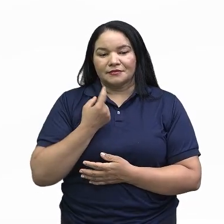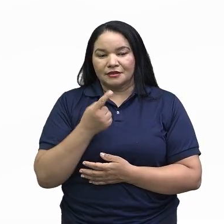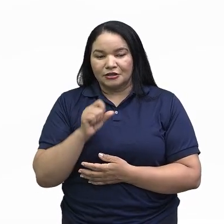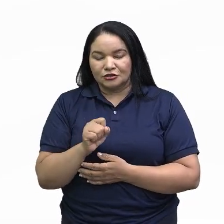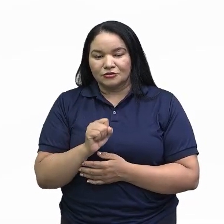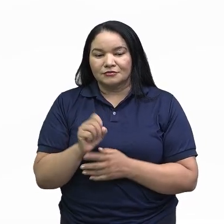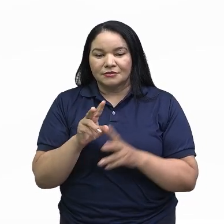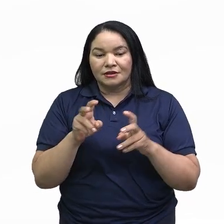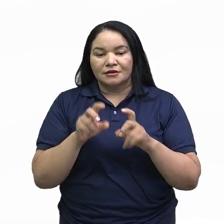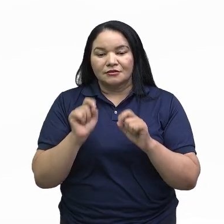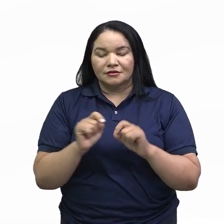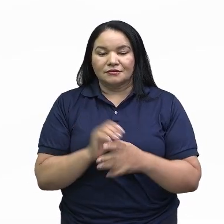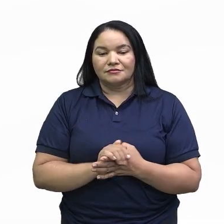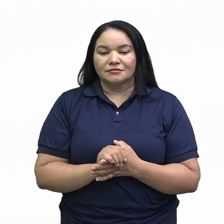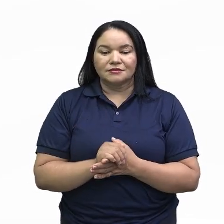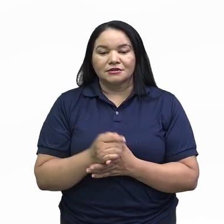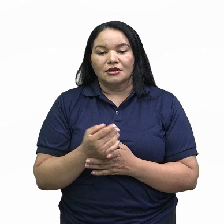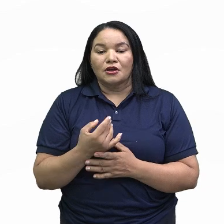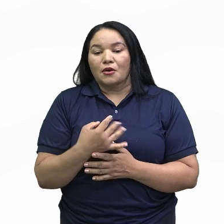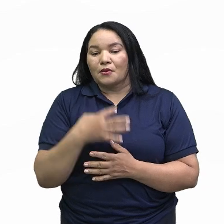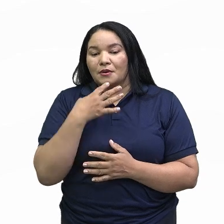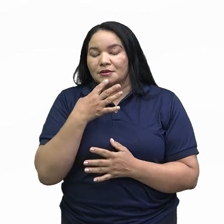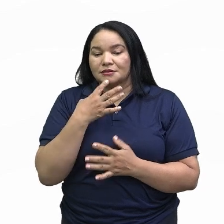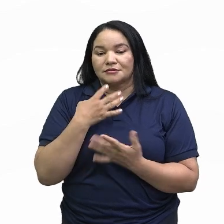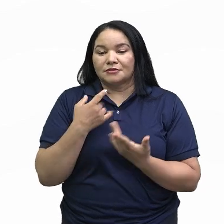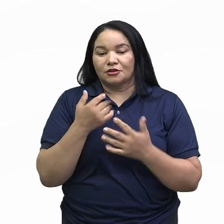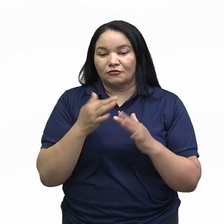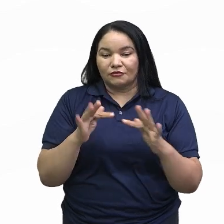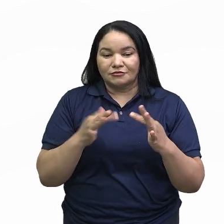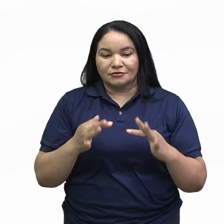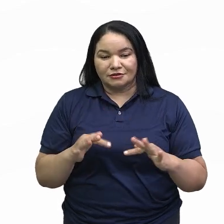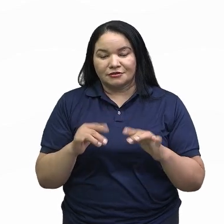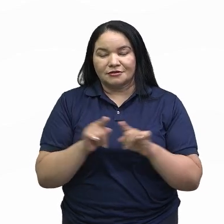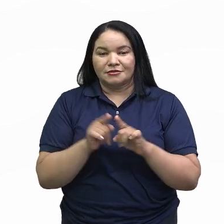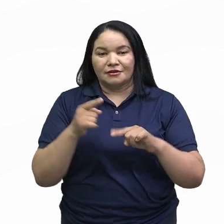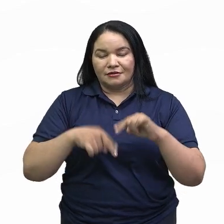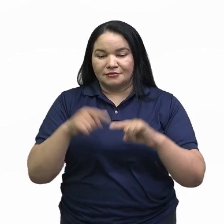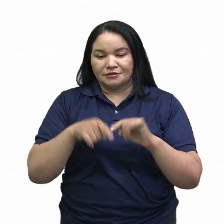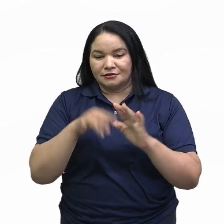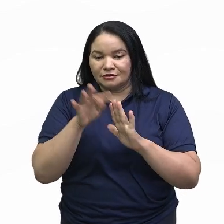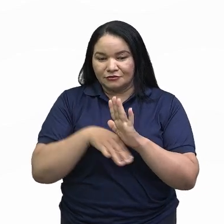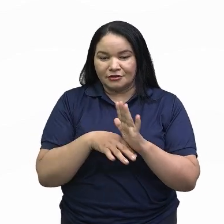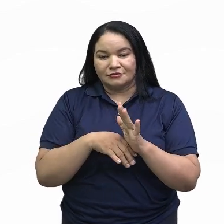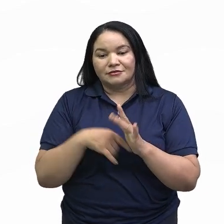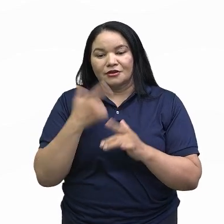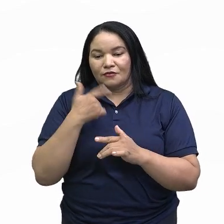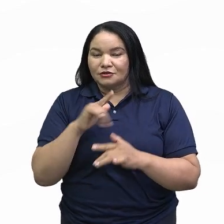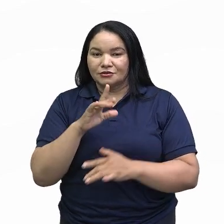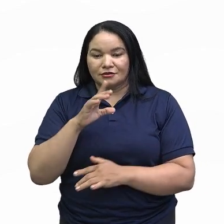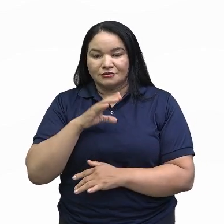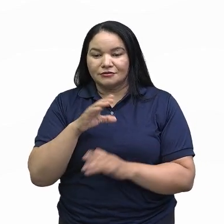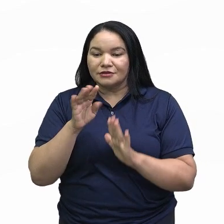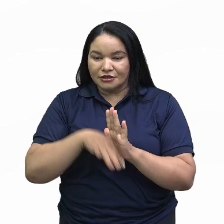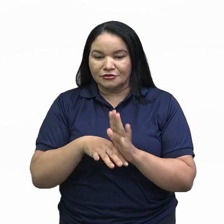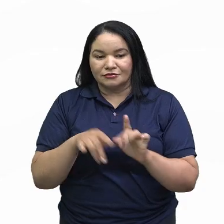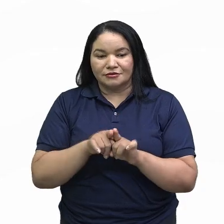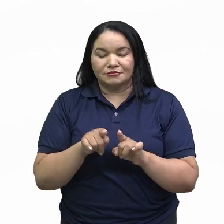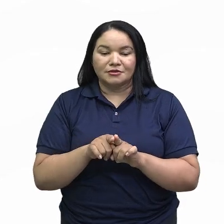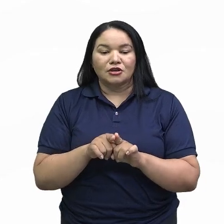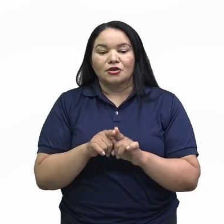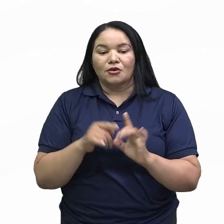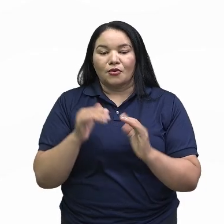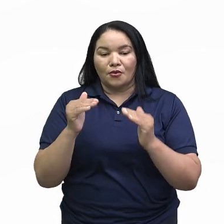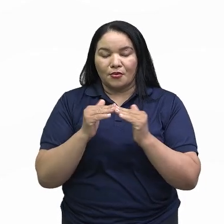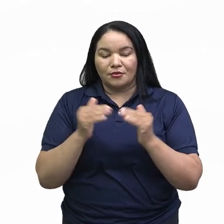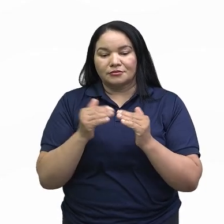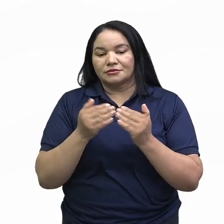de conhecimento, conhecimentos das funções sintáticas dos elementos textuais, linguística textual, concordância e regência verbal